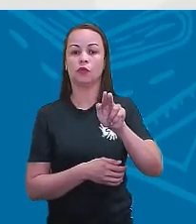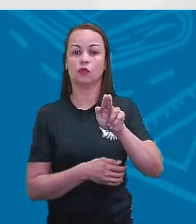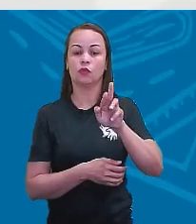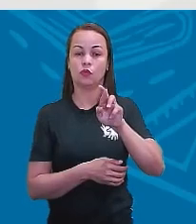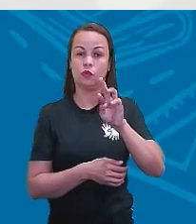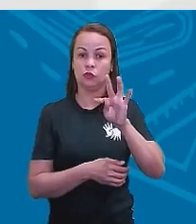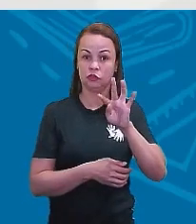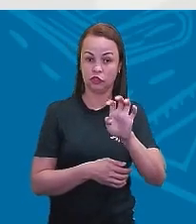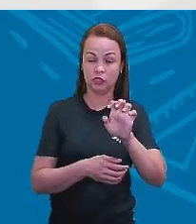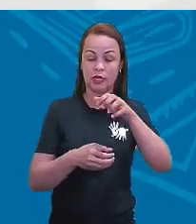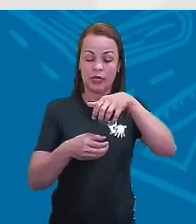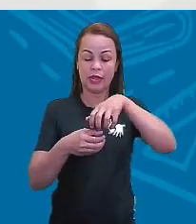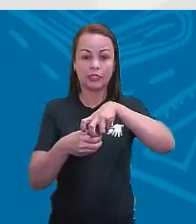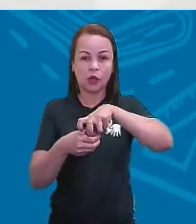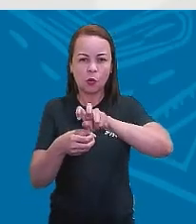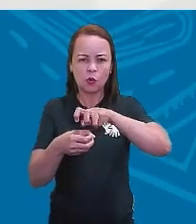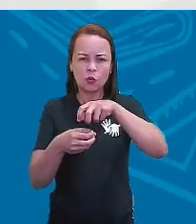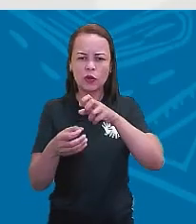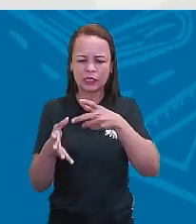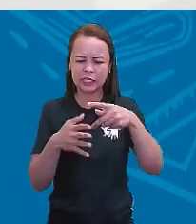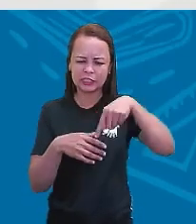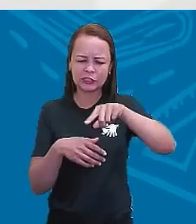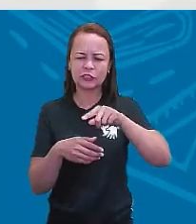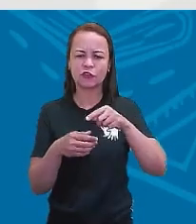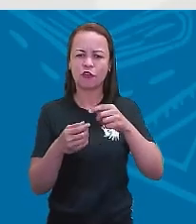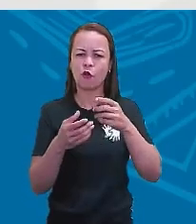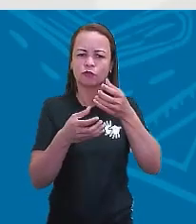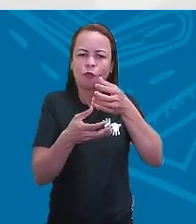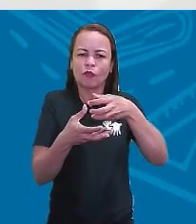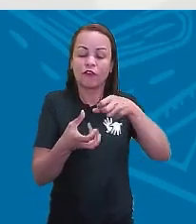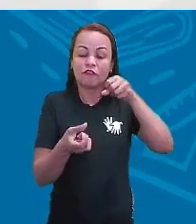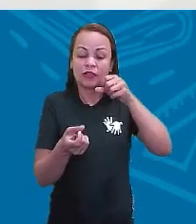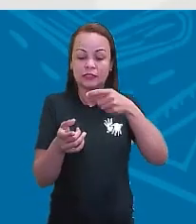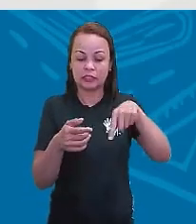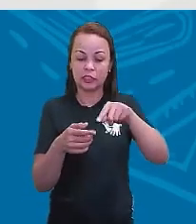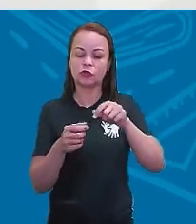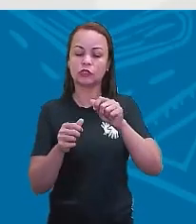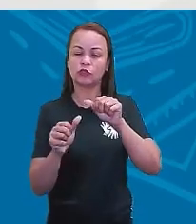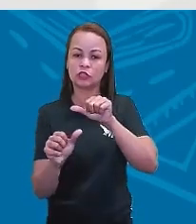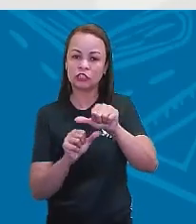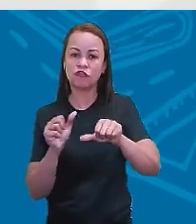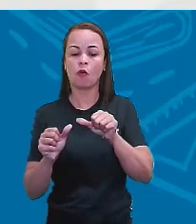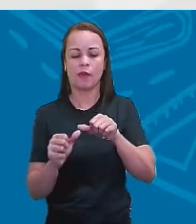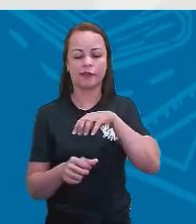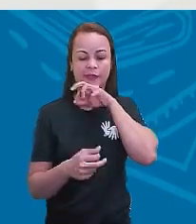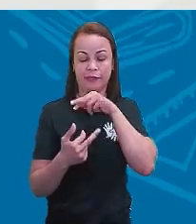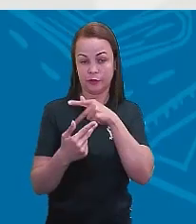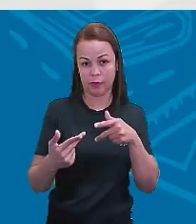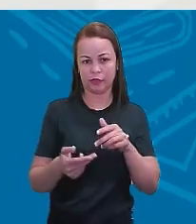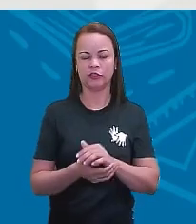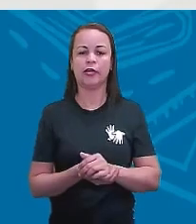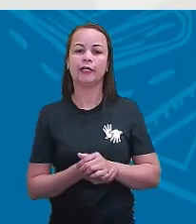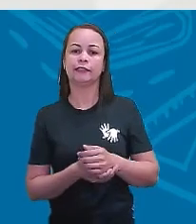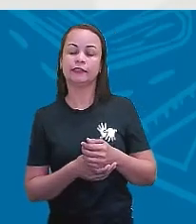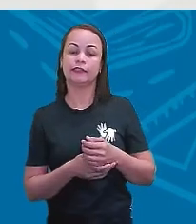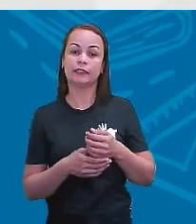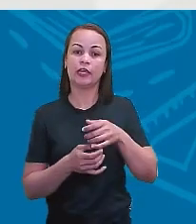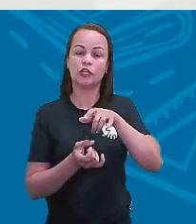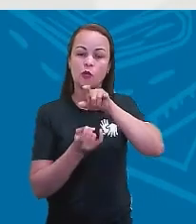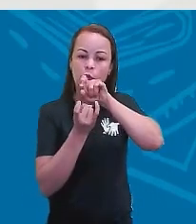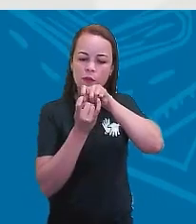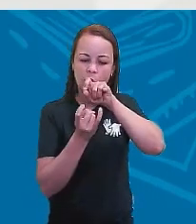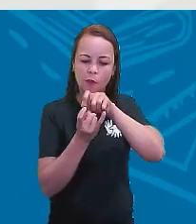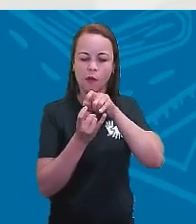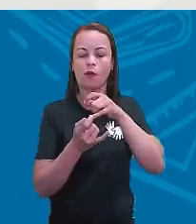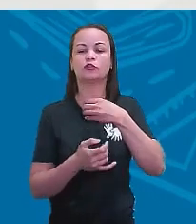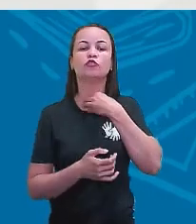supermercado. E eles vazios foram transformados em animais. Ali tem um hipopótamo, tem uma girafa, um elefante e um